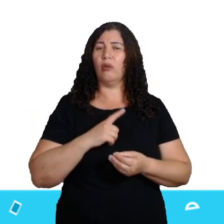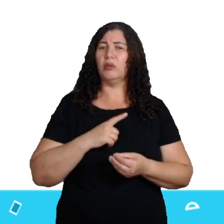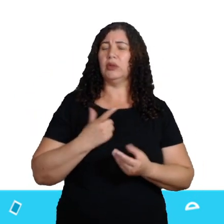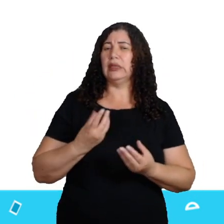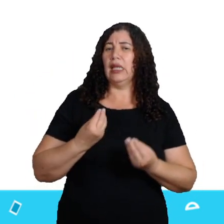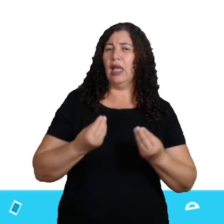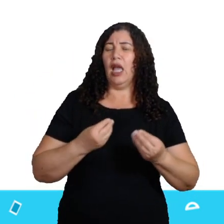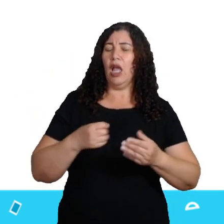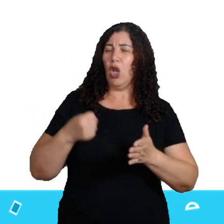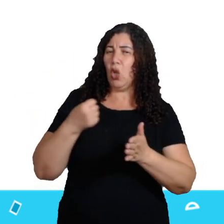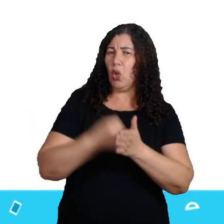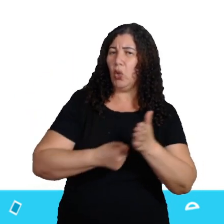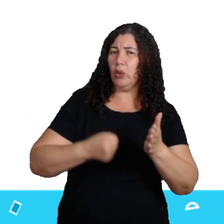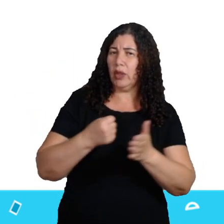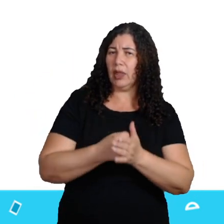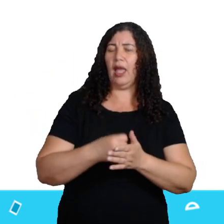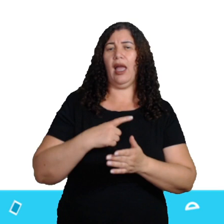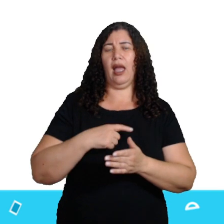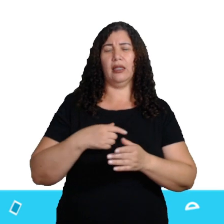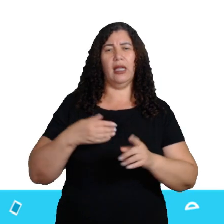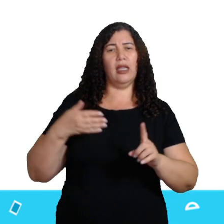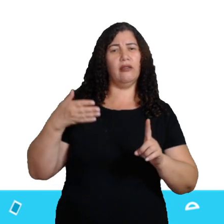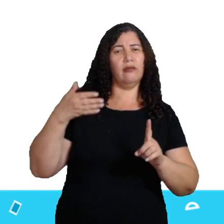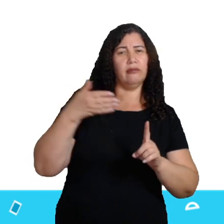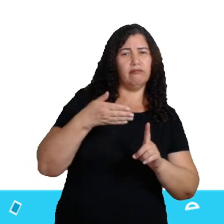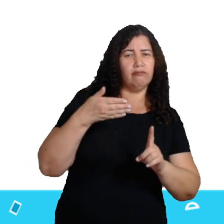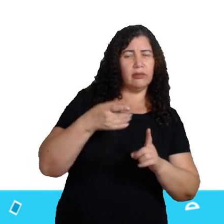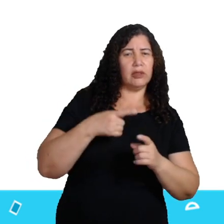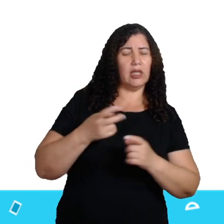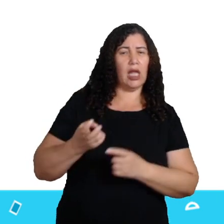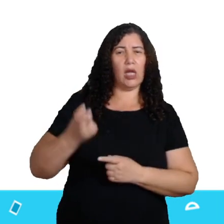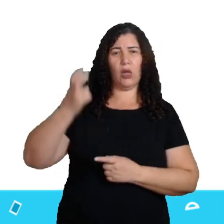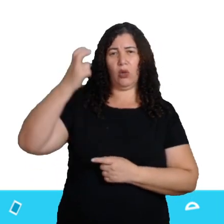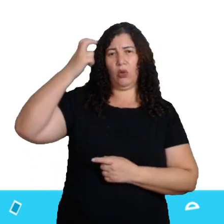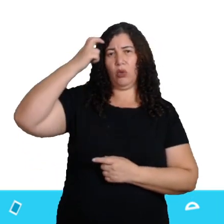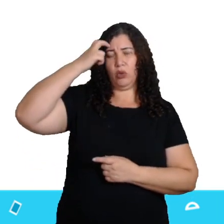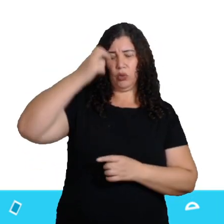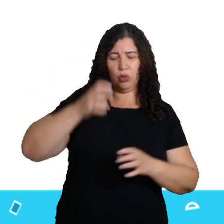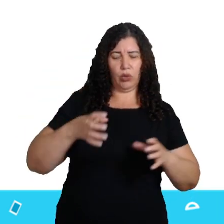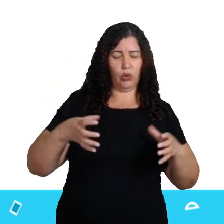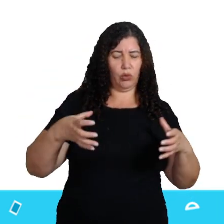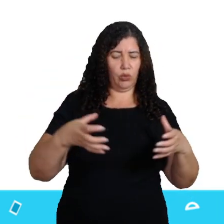debate cultural e identitário da comunidade